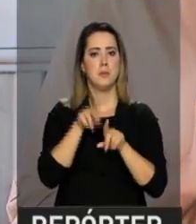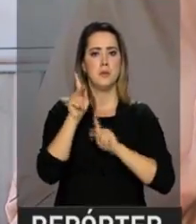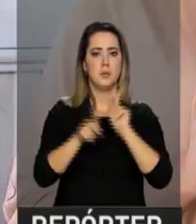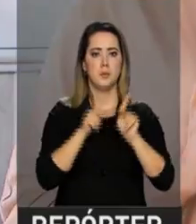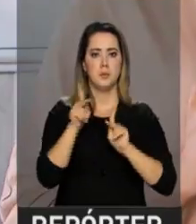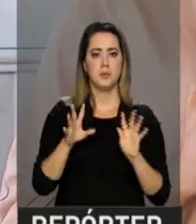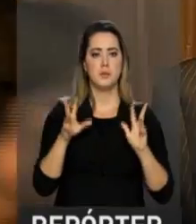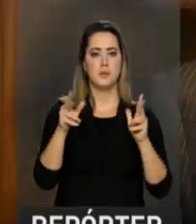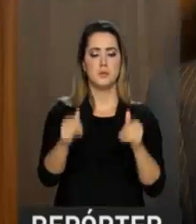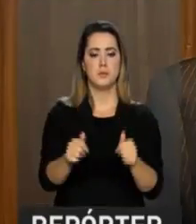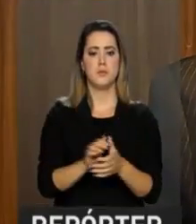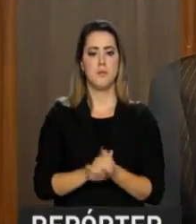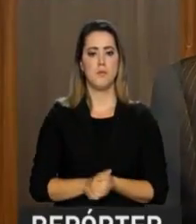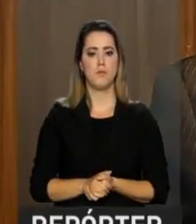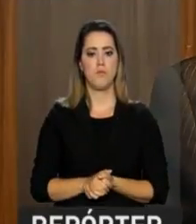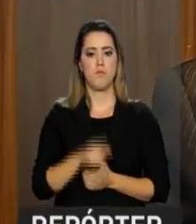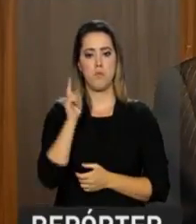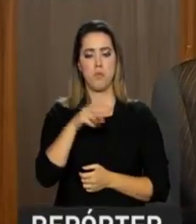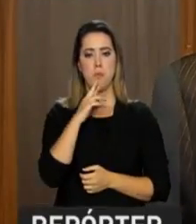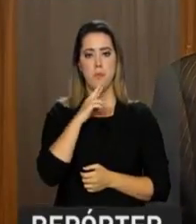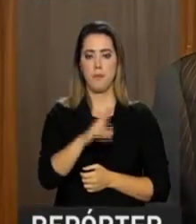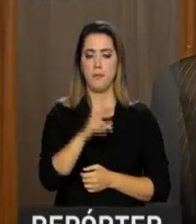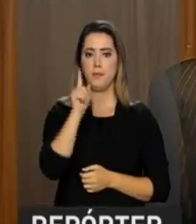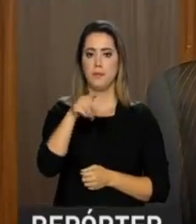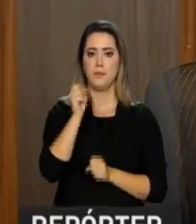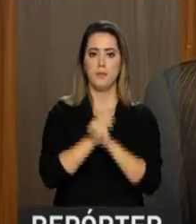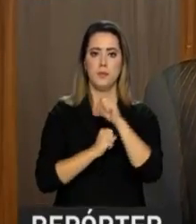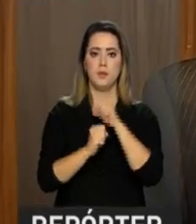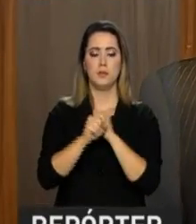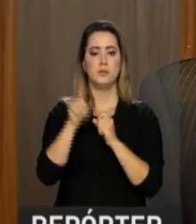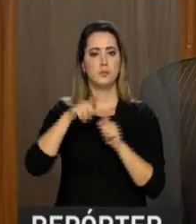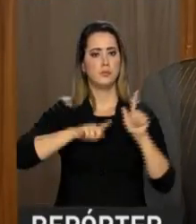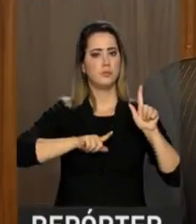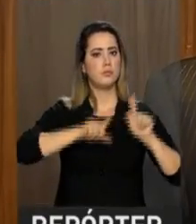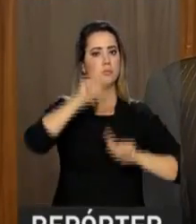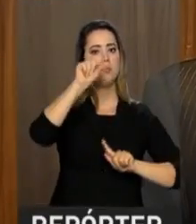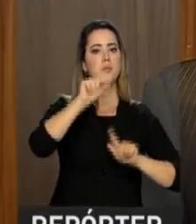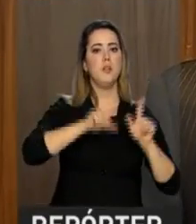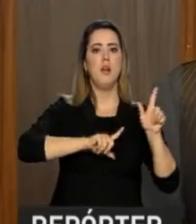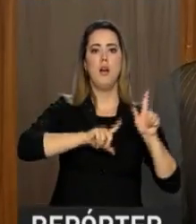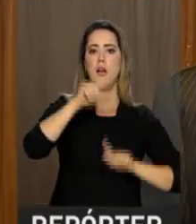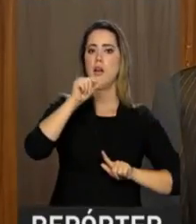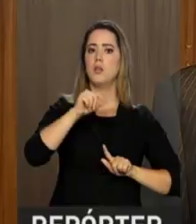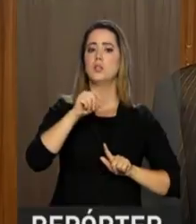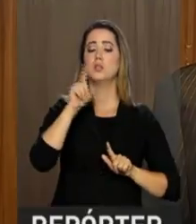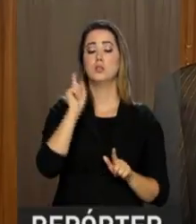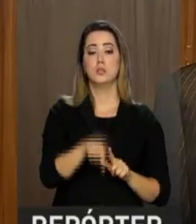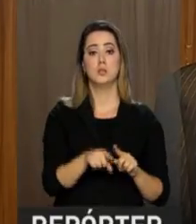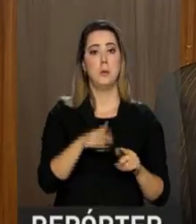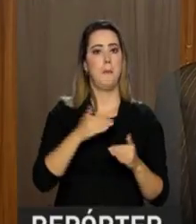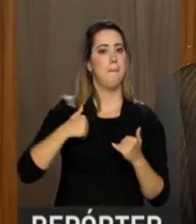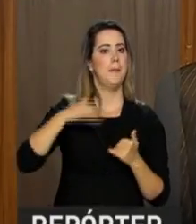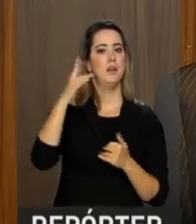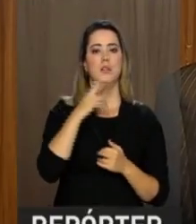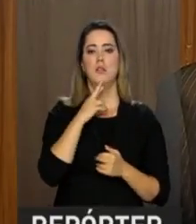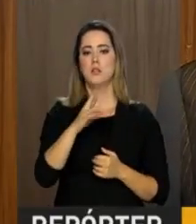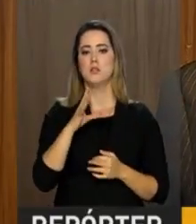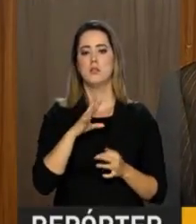população como um todo. O resultado do ano passado, que foi recorde, foi o maior resultado que o fundo já teve, ele